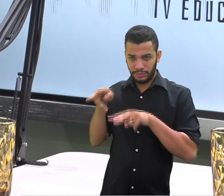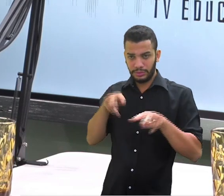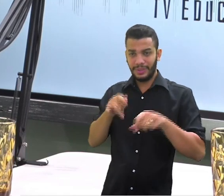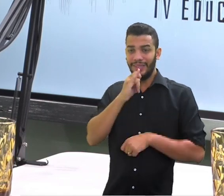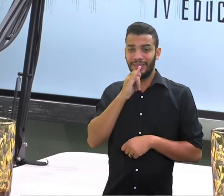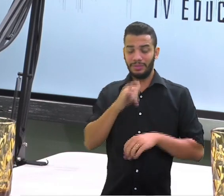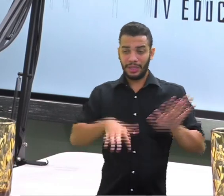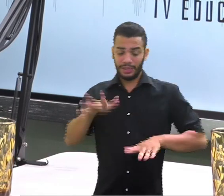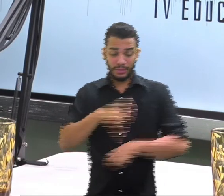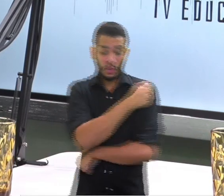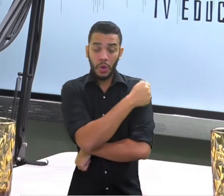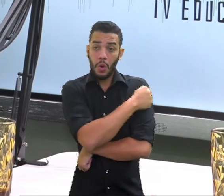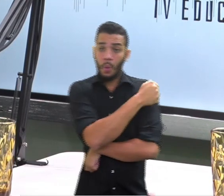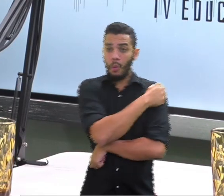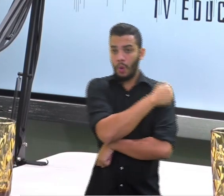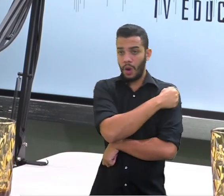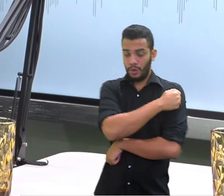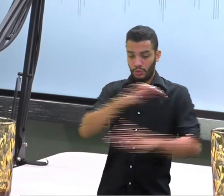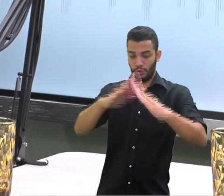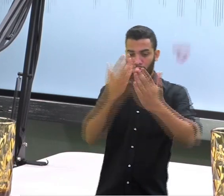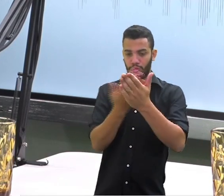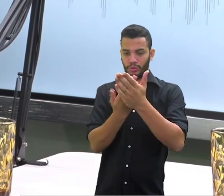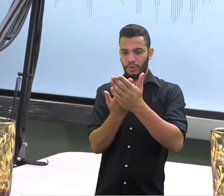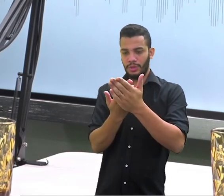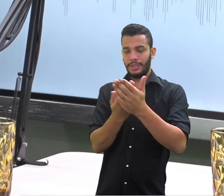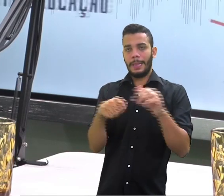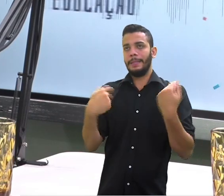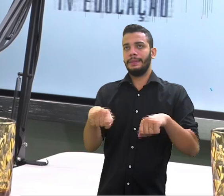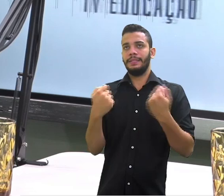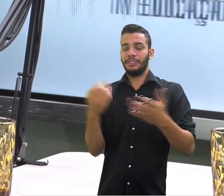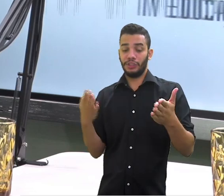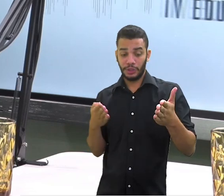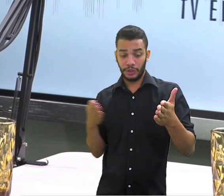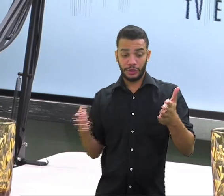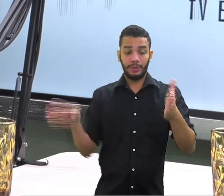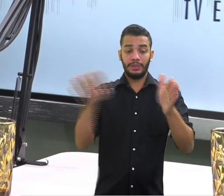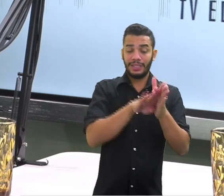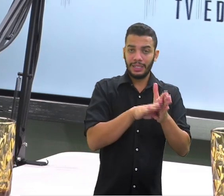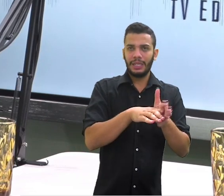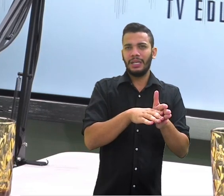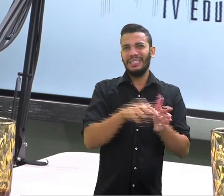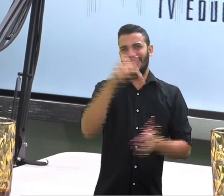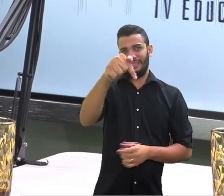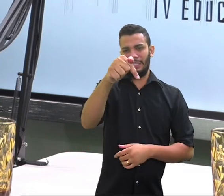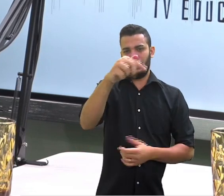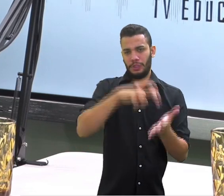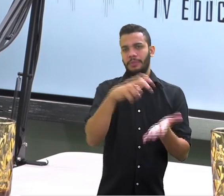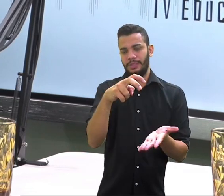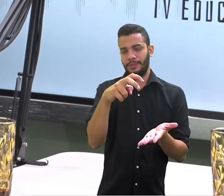entrar pessoas antes do horário para tentar ficar conversando, vendendo alguma coisa, ou flertando com